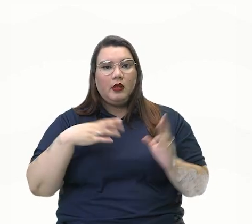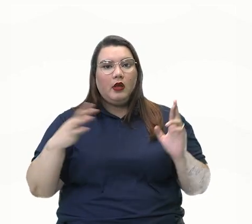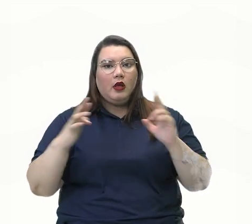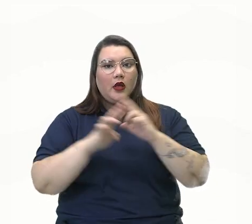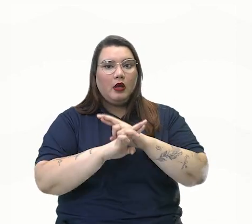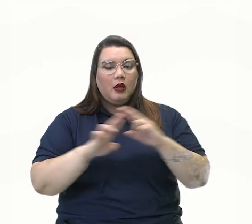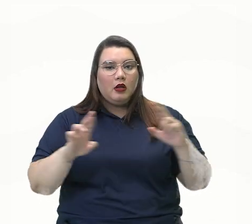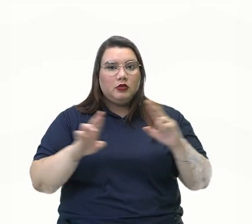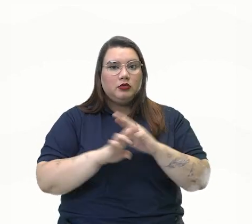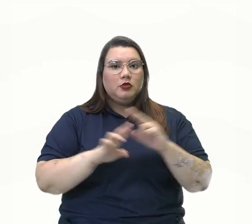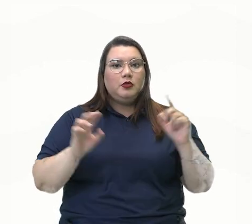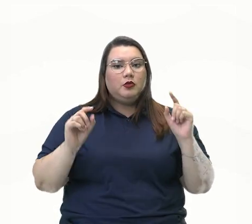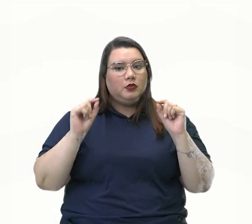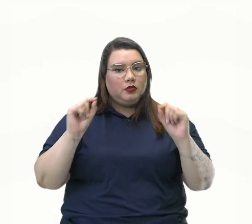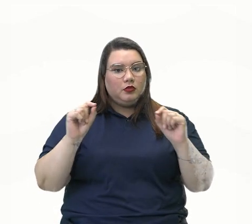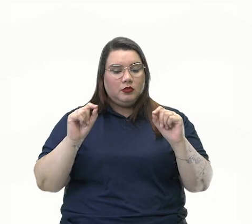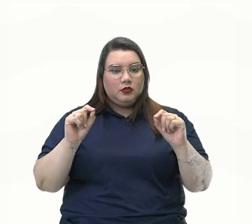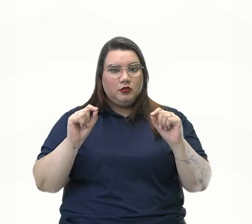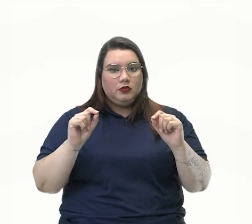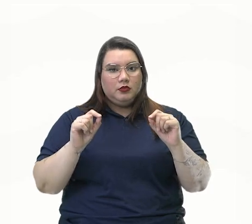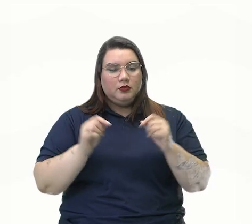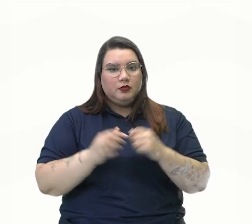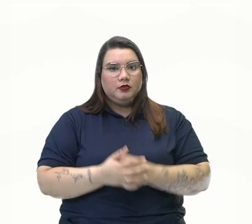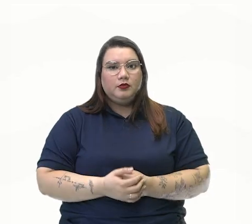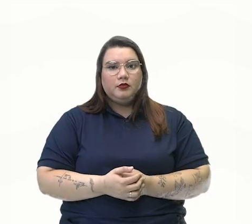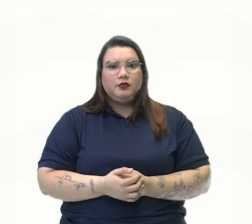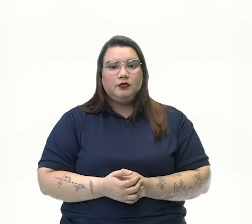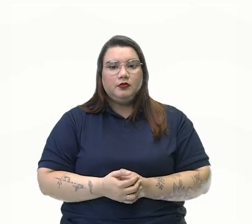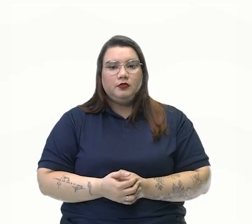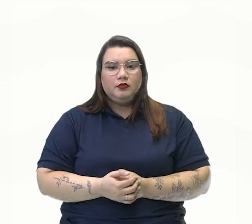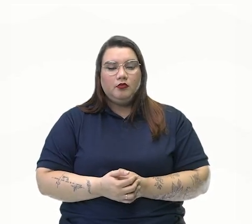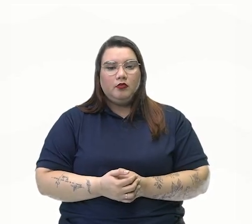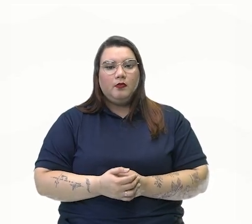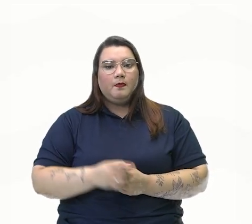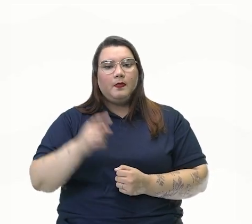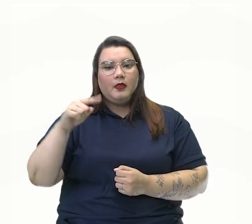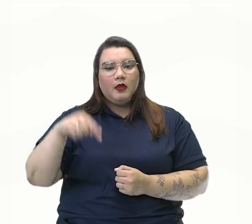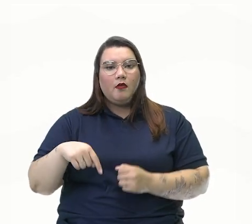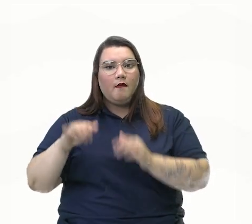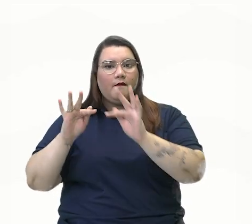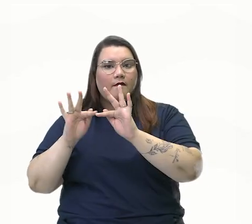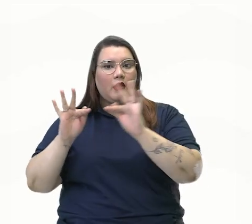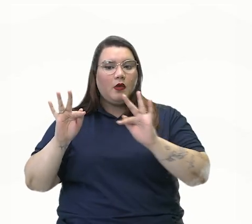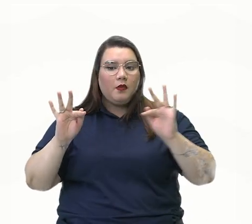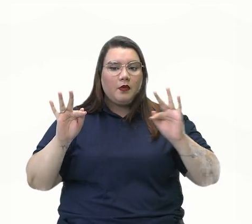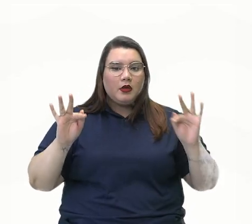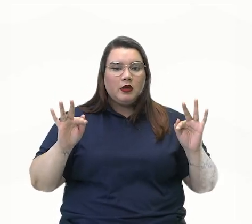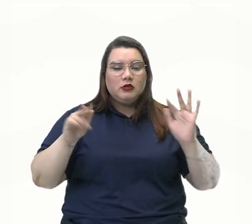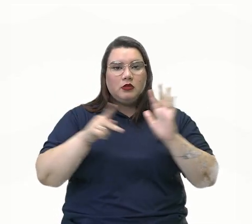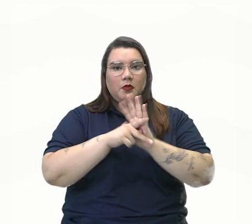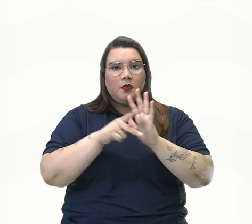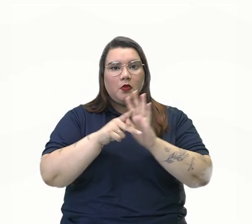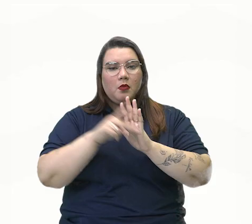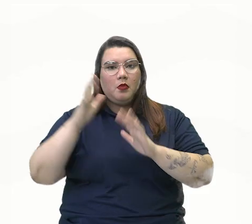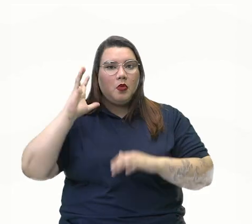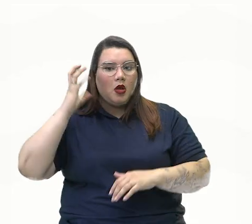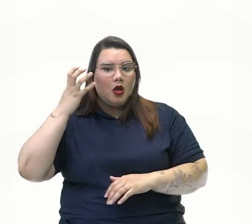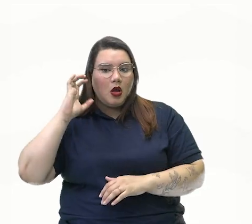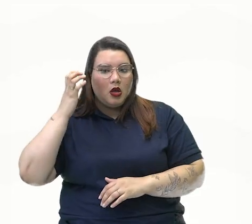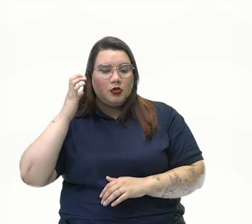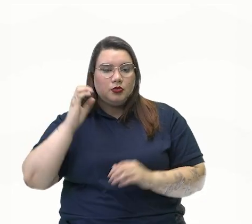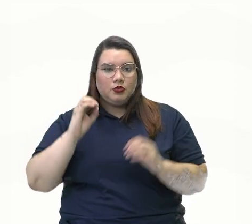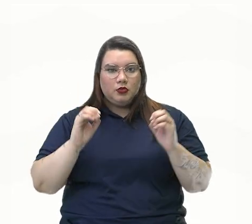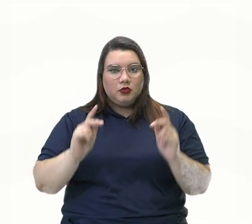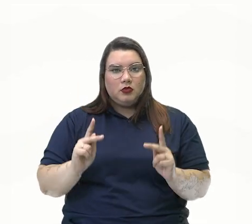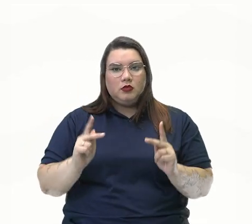eletromagnéticas. E, a partir daí, quando se diz que são ondas eletromagnéticas, temos aí as frequências de